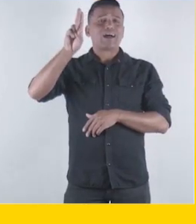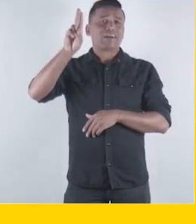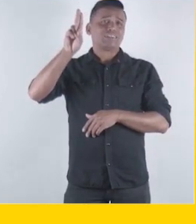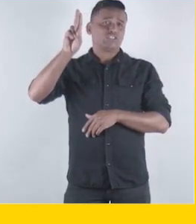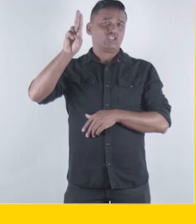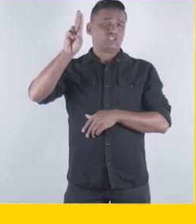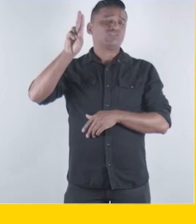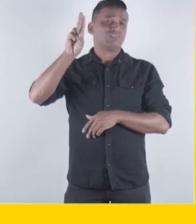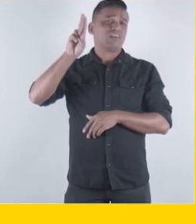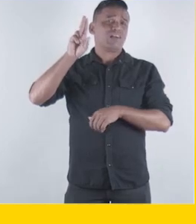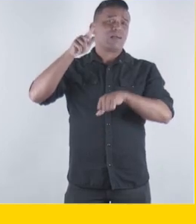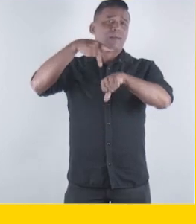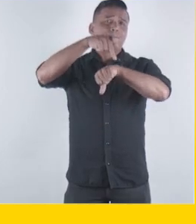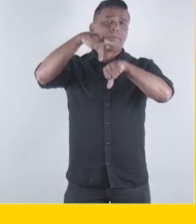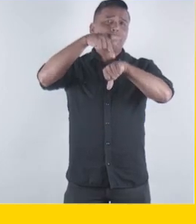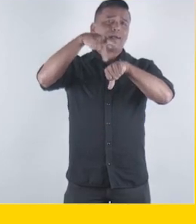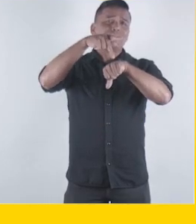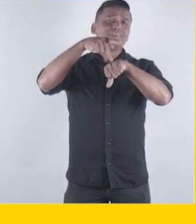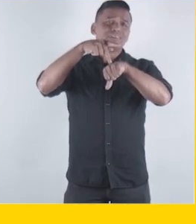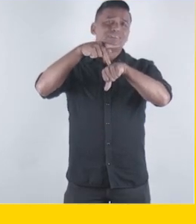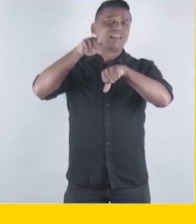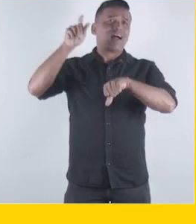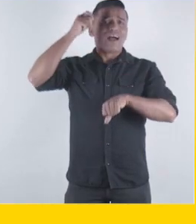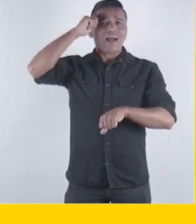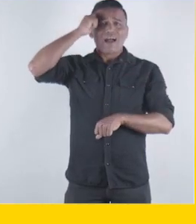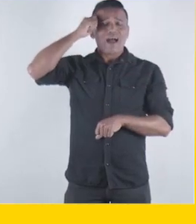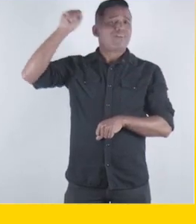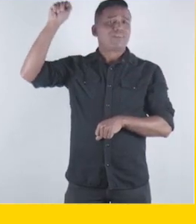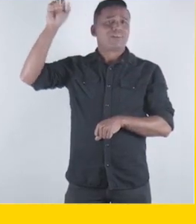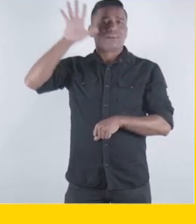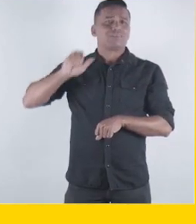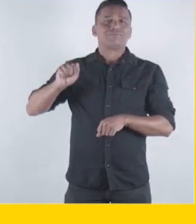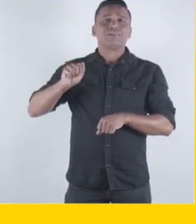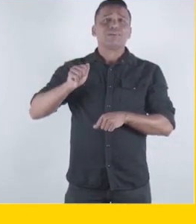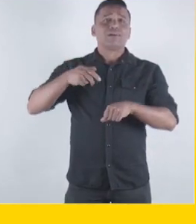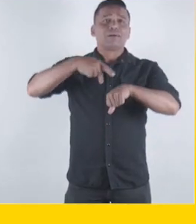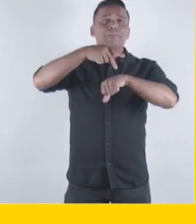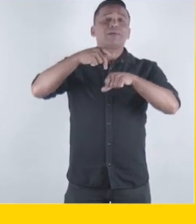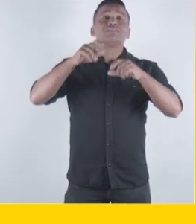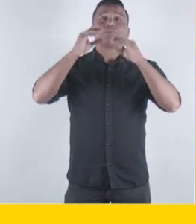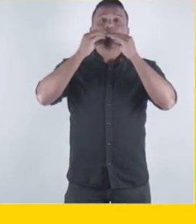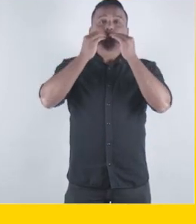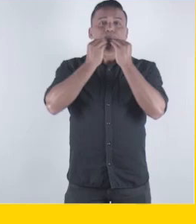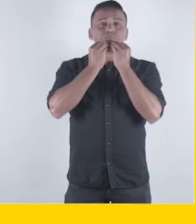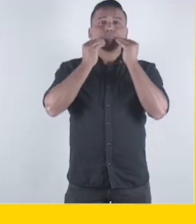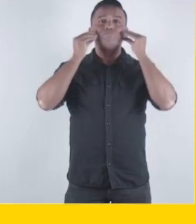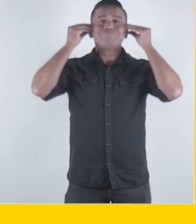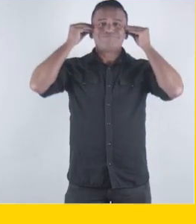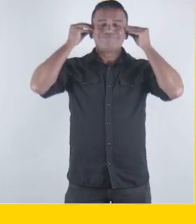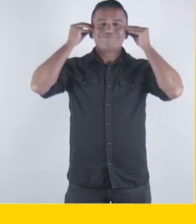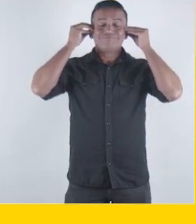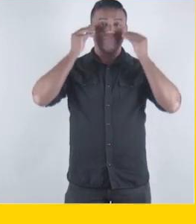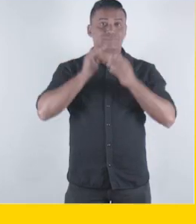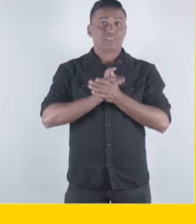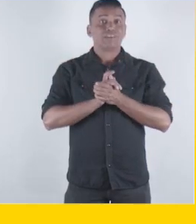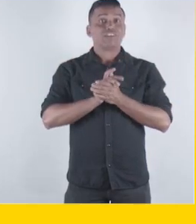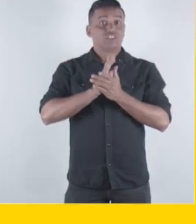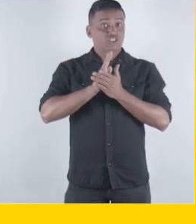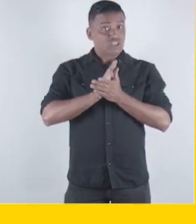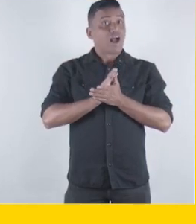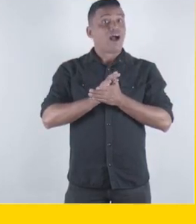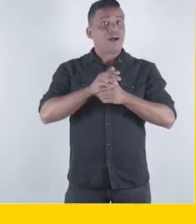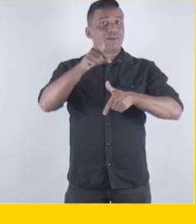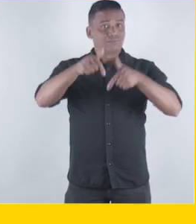Eduardo Mondlane, em Maputo, em Moçambique. O professor já ocupou as cadeiras de